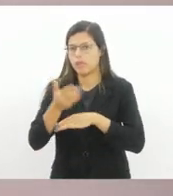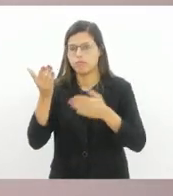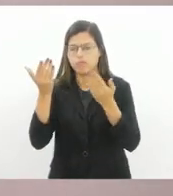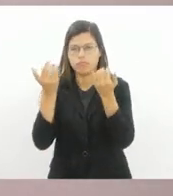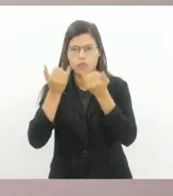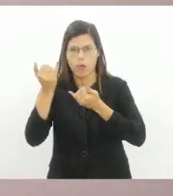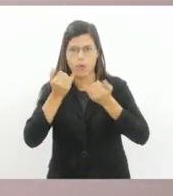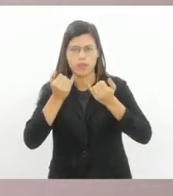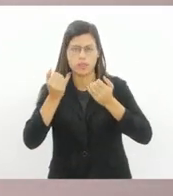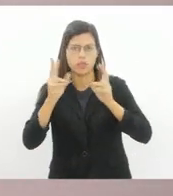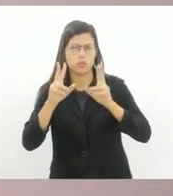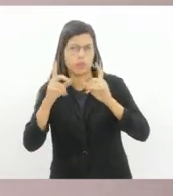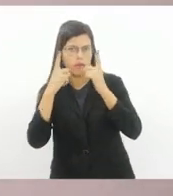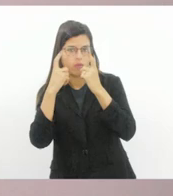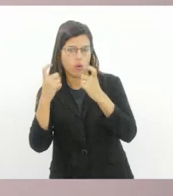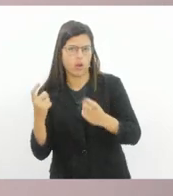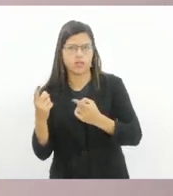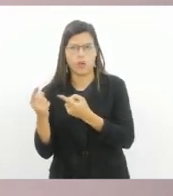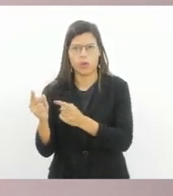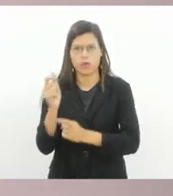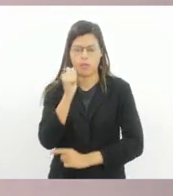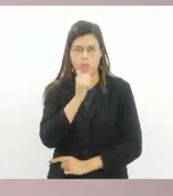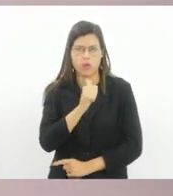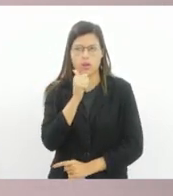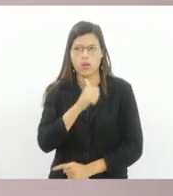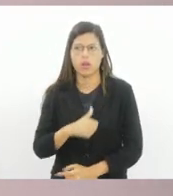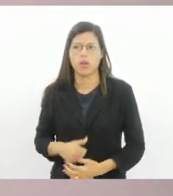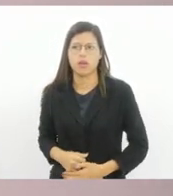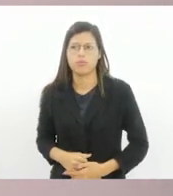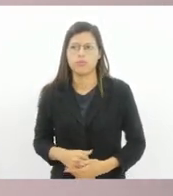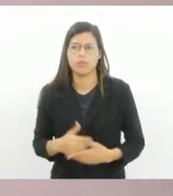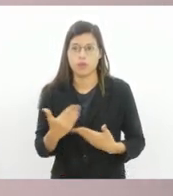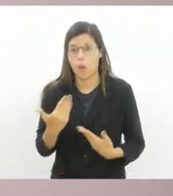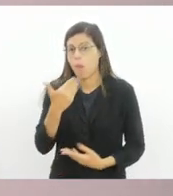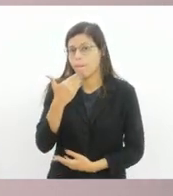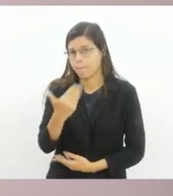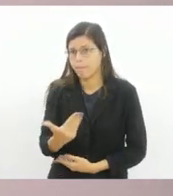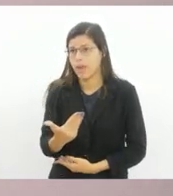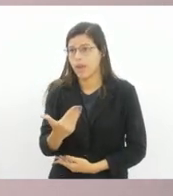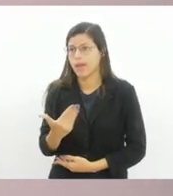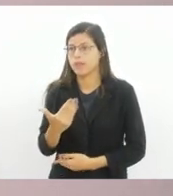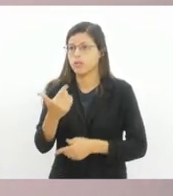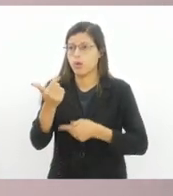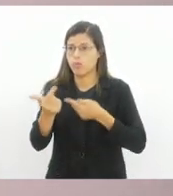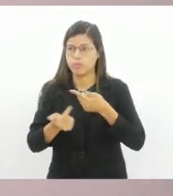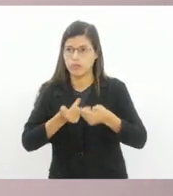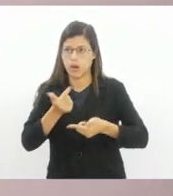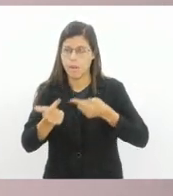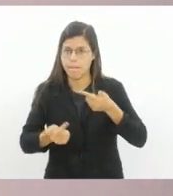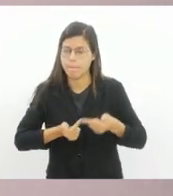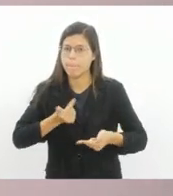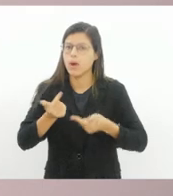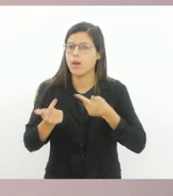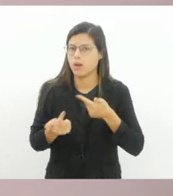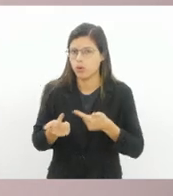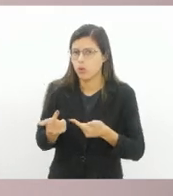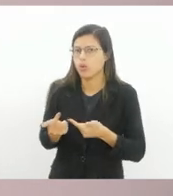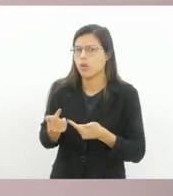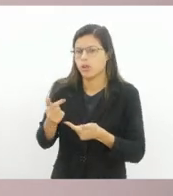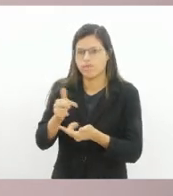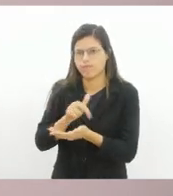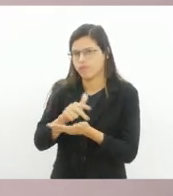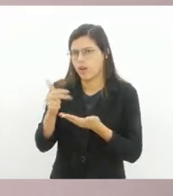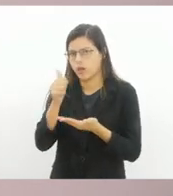sexual contra as mulheres. Então, trazendo aqui esse apelo, né, de quem trabalha e ouve muitas mulheres que ainda são